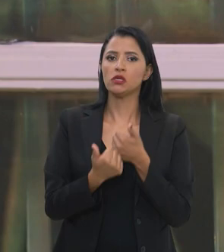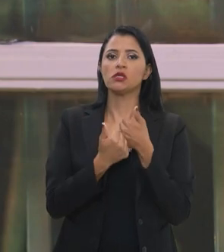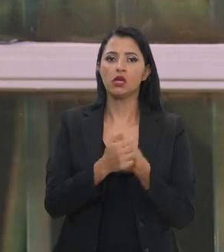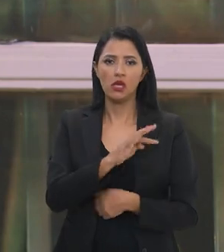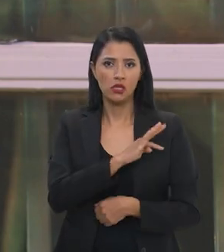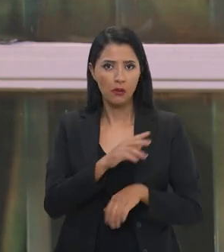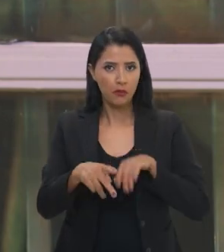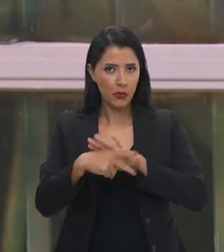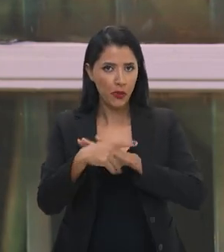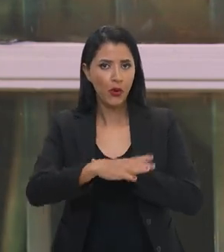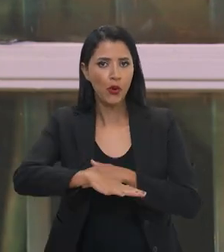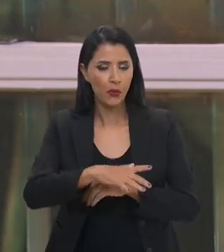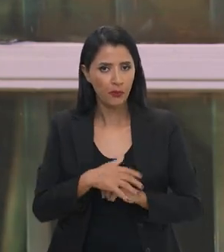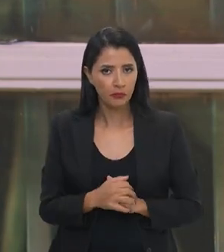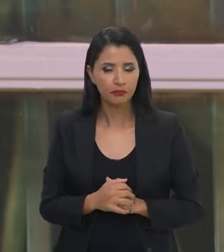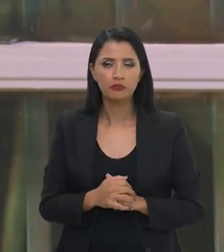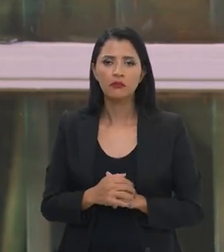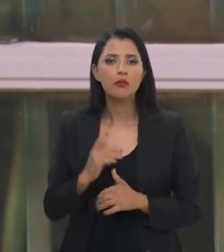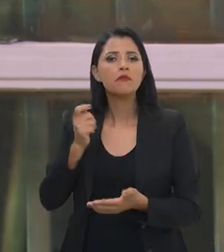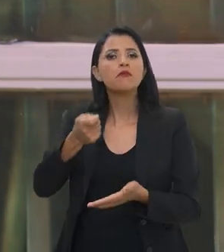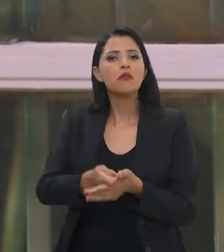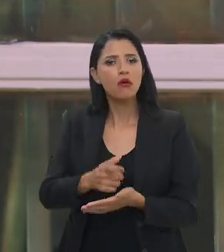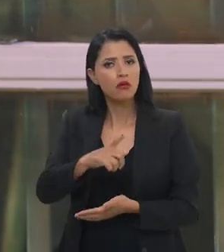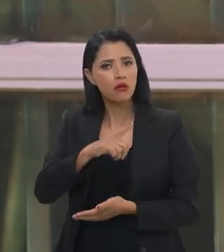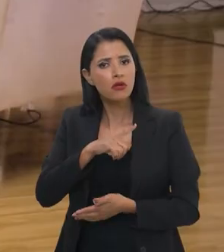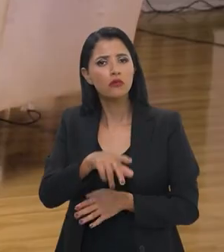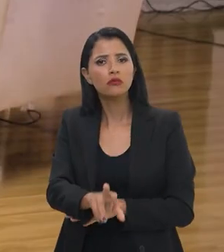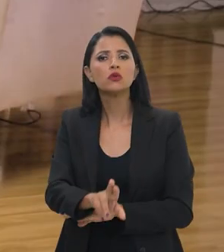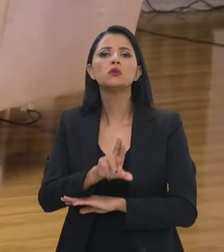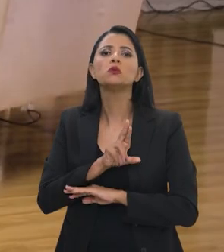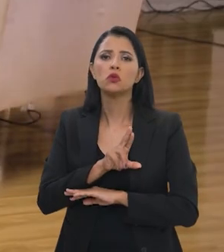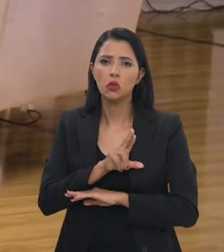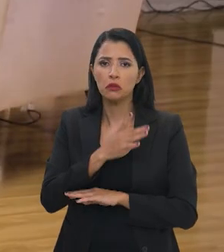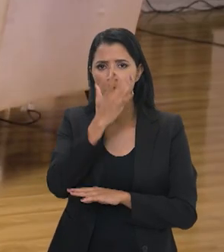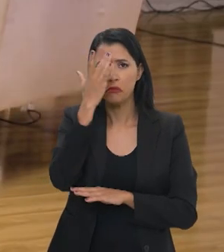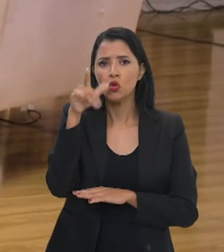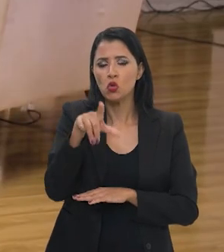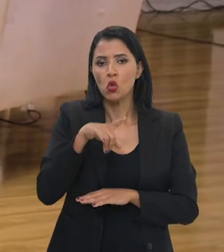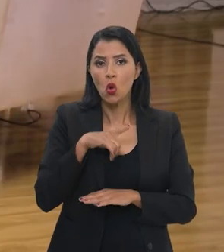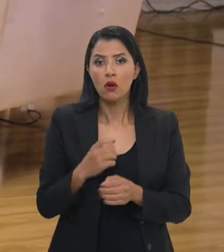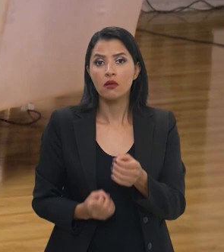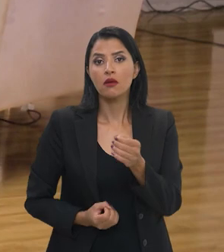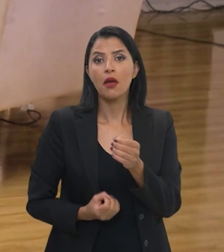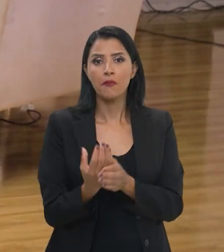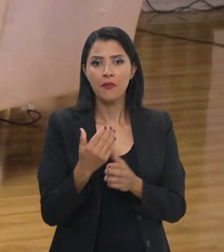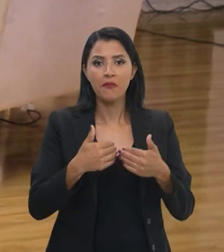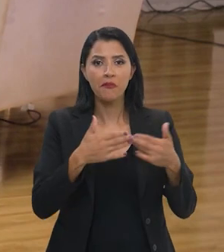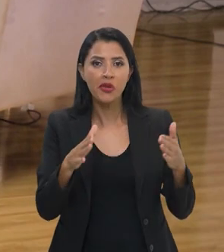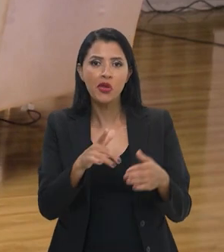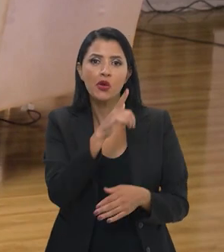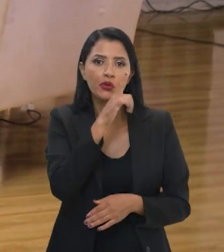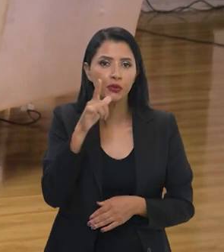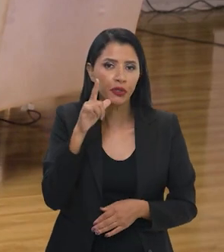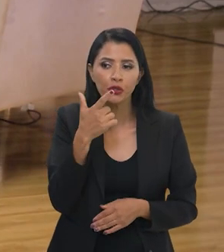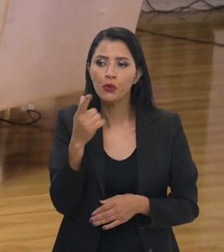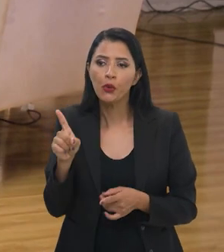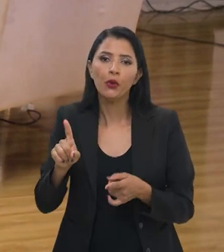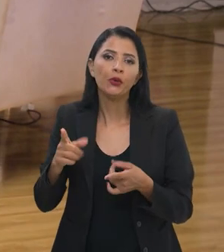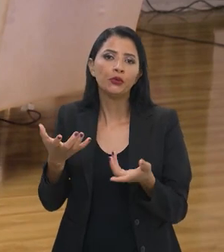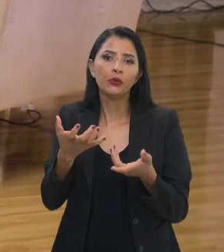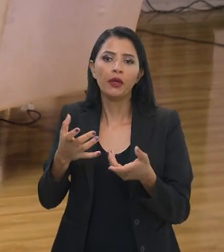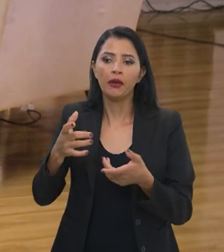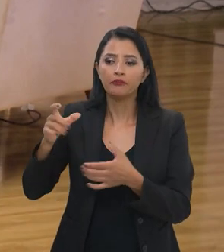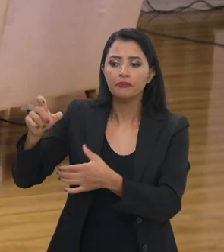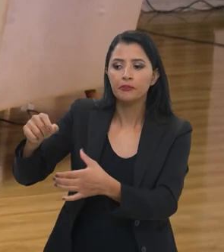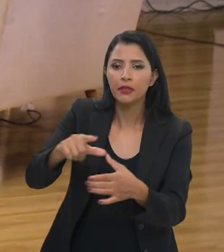a devida assistência técnica pagar para que tenha ali o resultado alguém quer botar uma lanchonete o outro